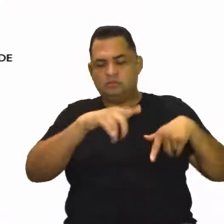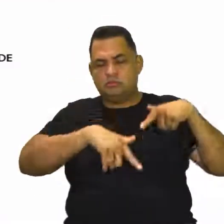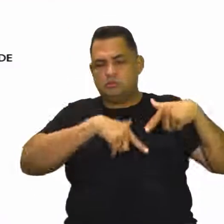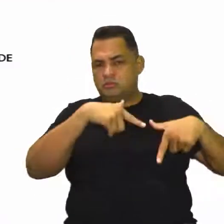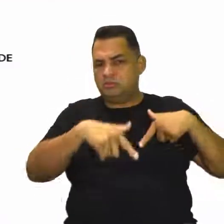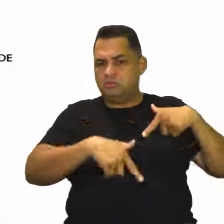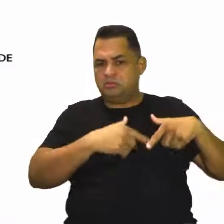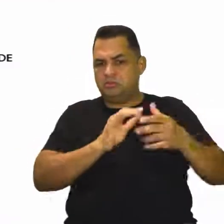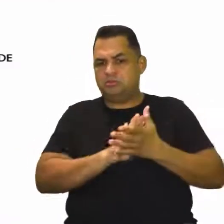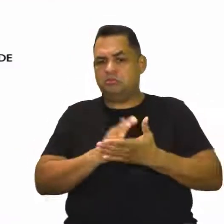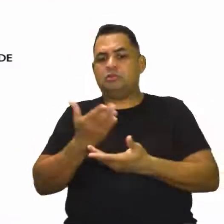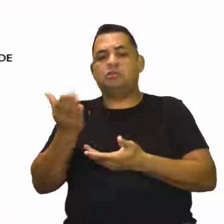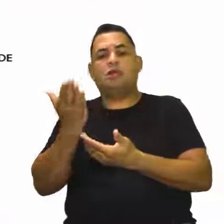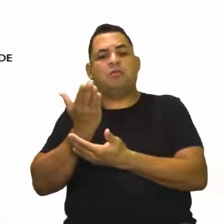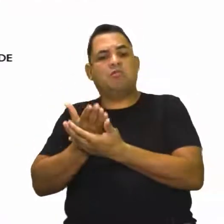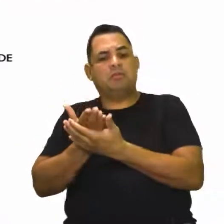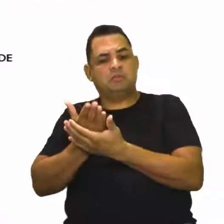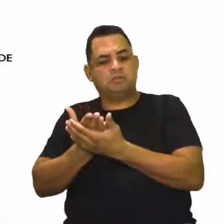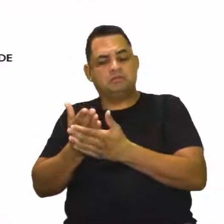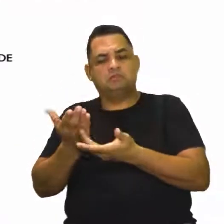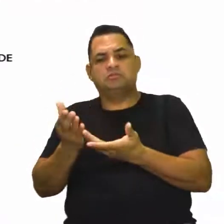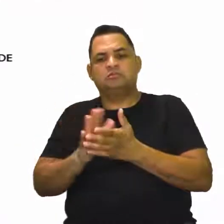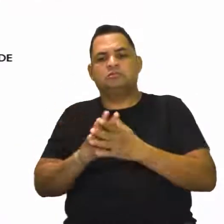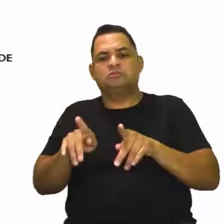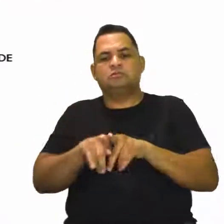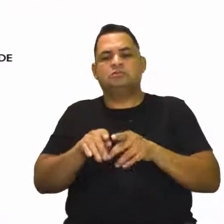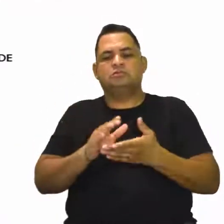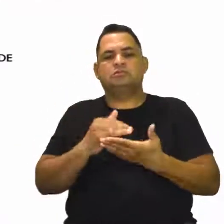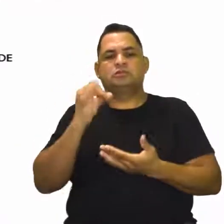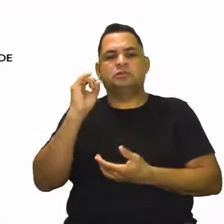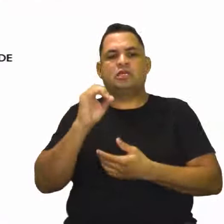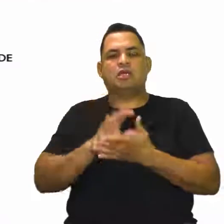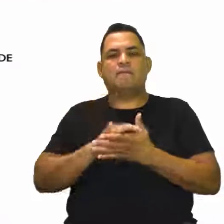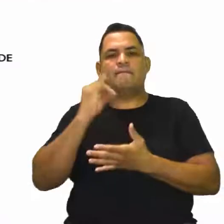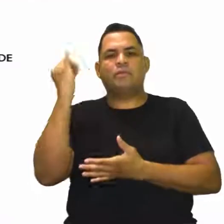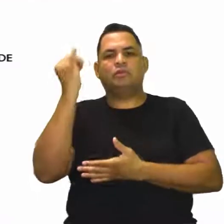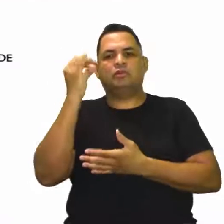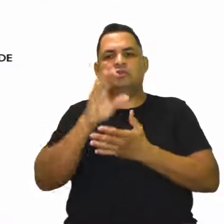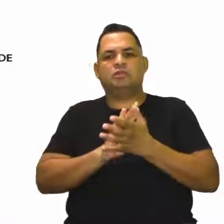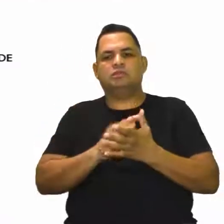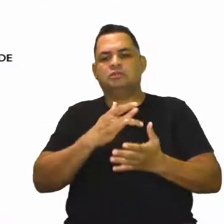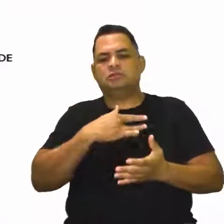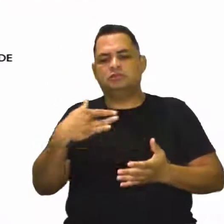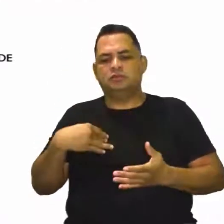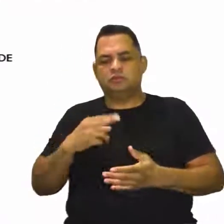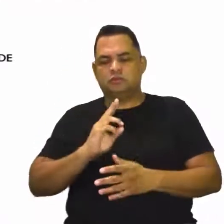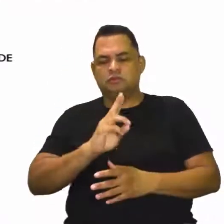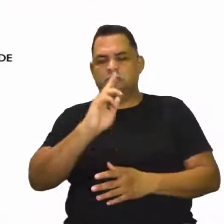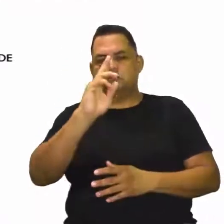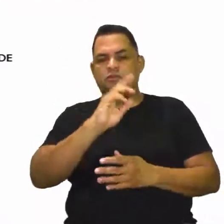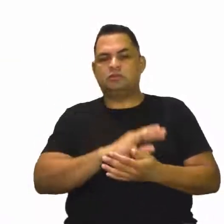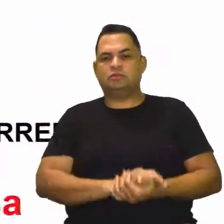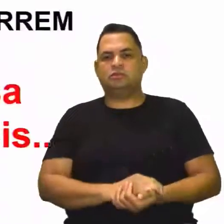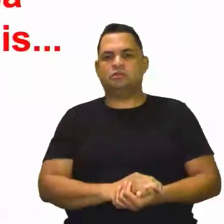laborais, né, de estudo, e as minhas prioridades de saúde, de manutenção dessa saúde, né?